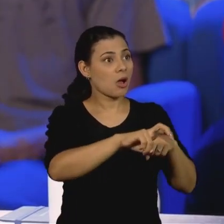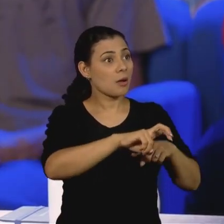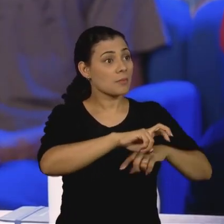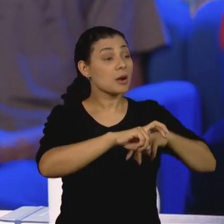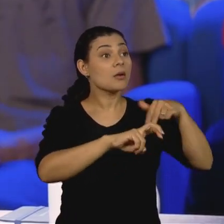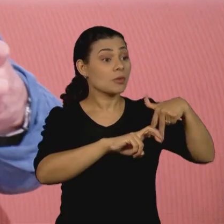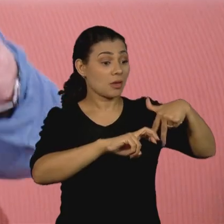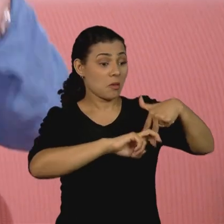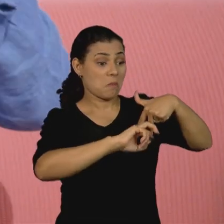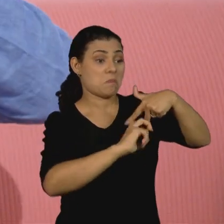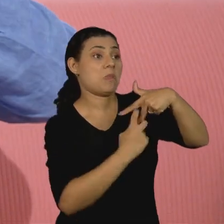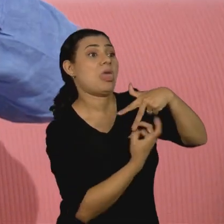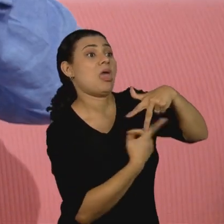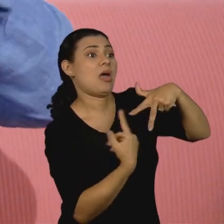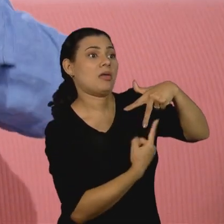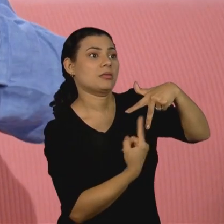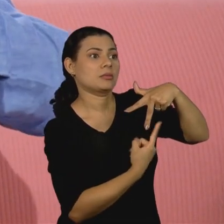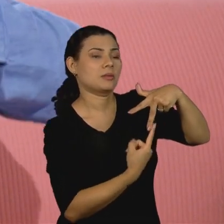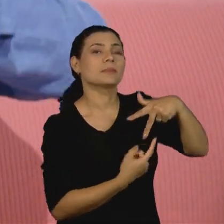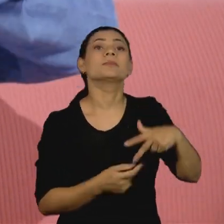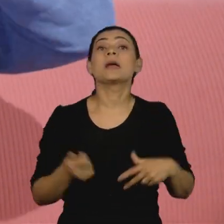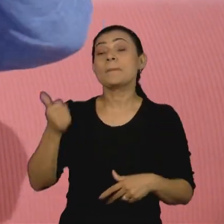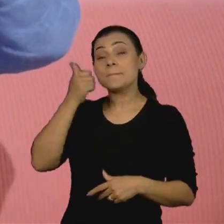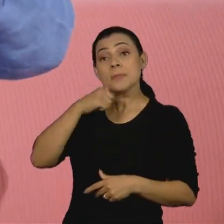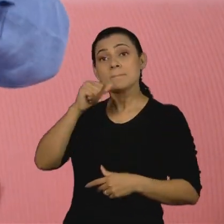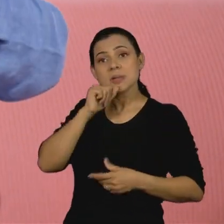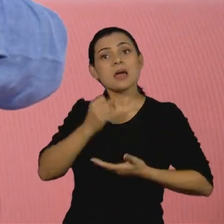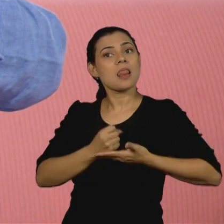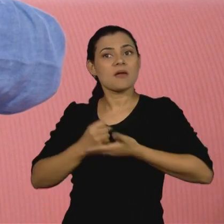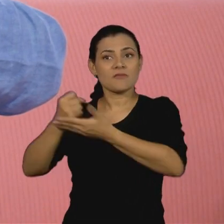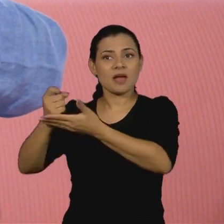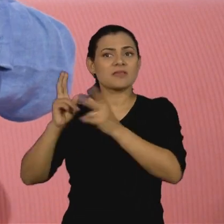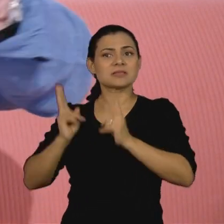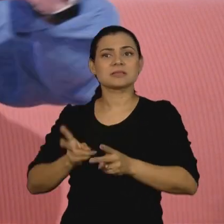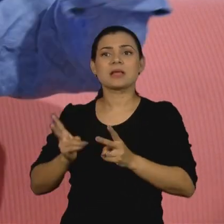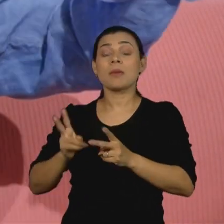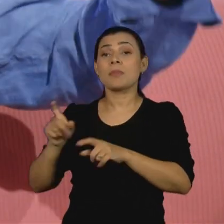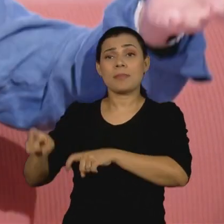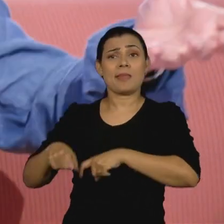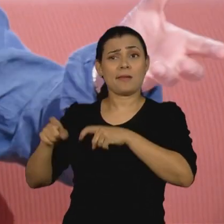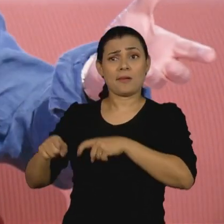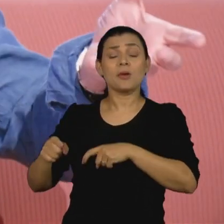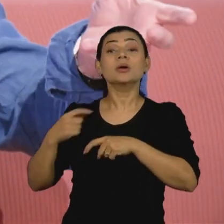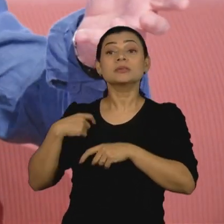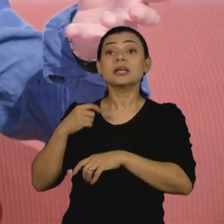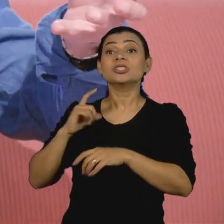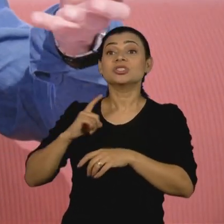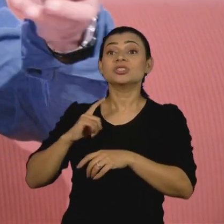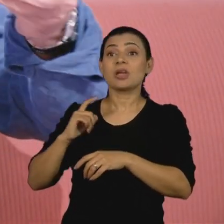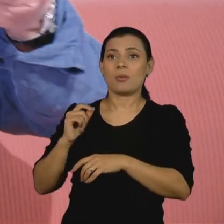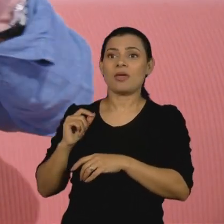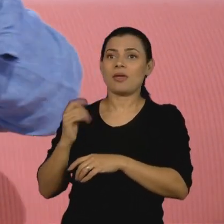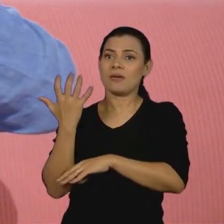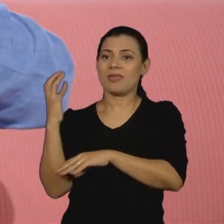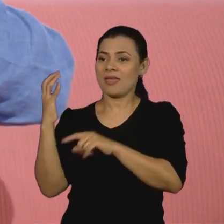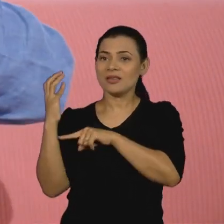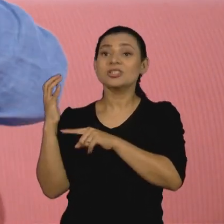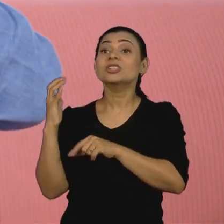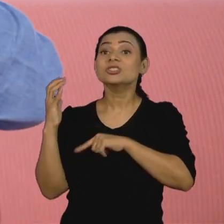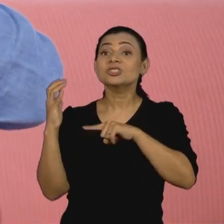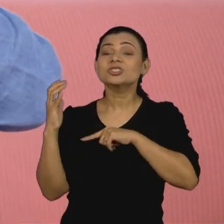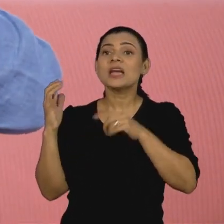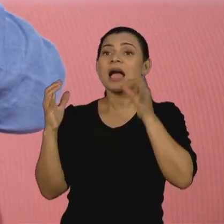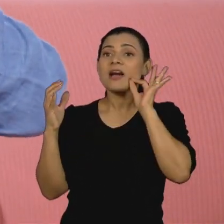dela? A minha mãe me levava a uma roça debaixo do pé de café e botava lá. Então, o universo das cobras,